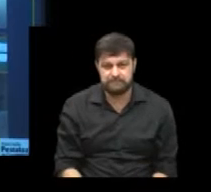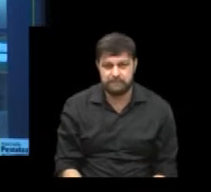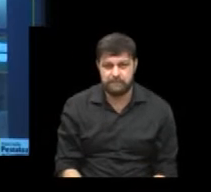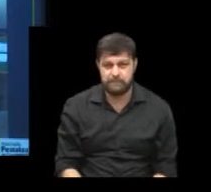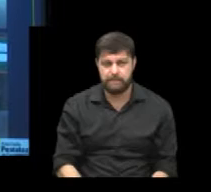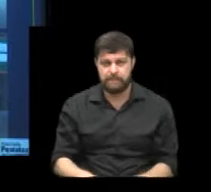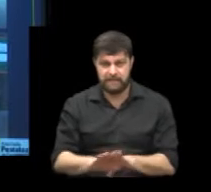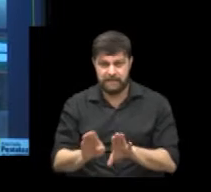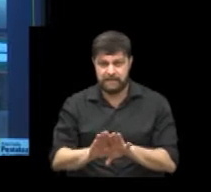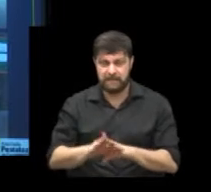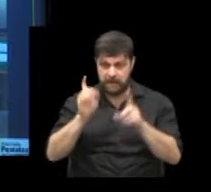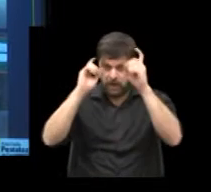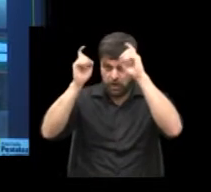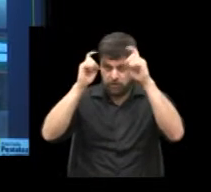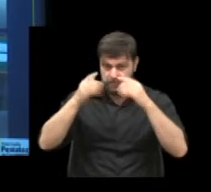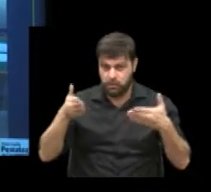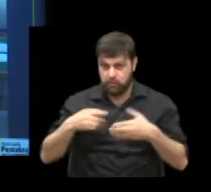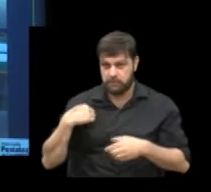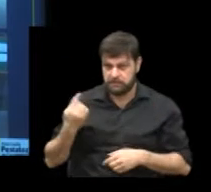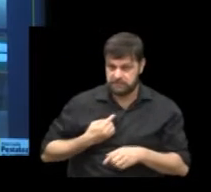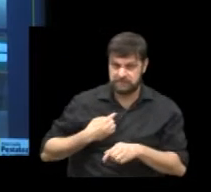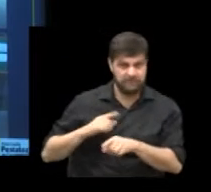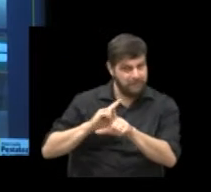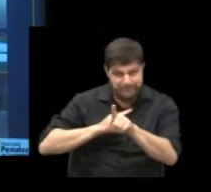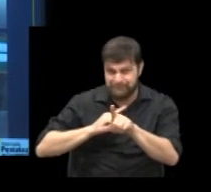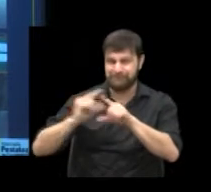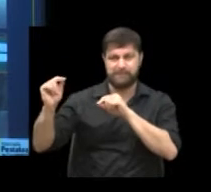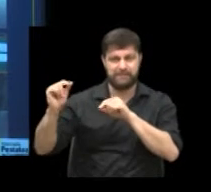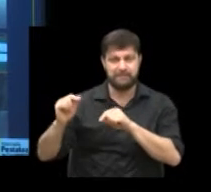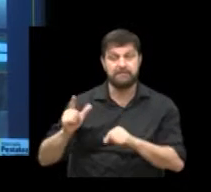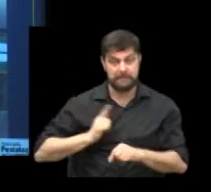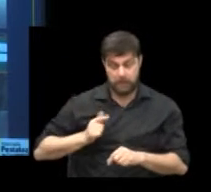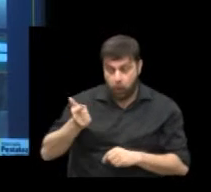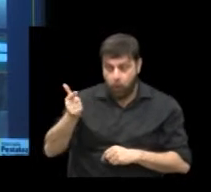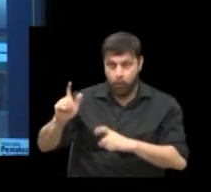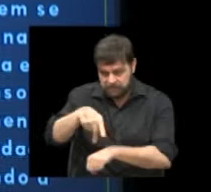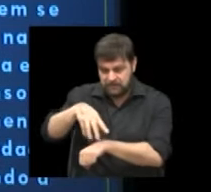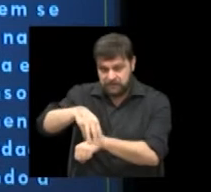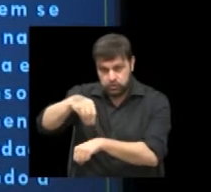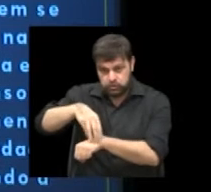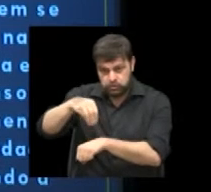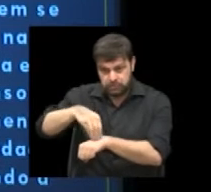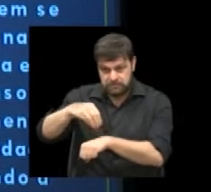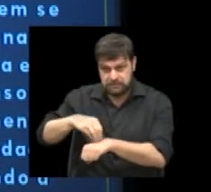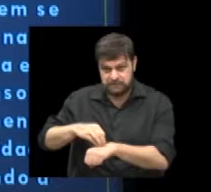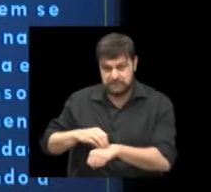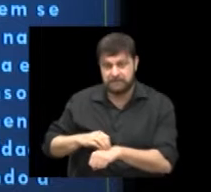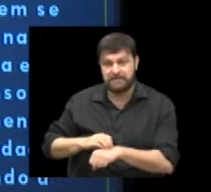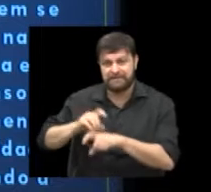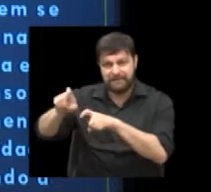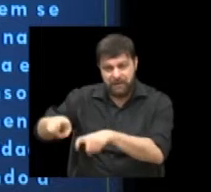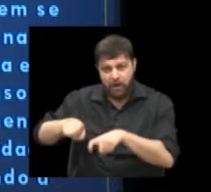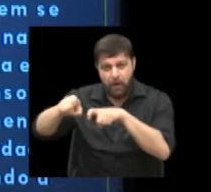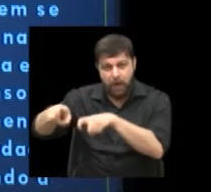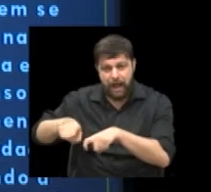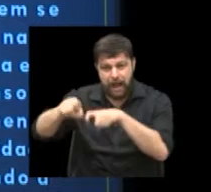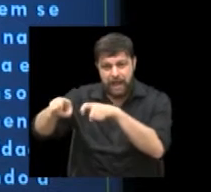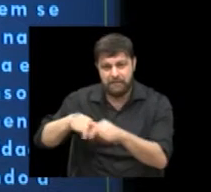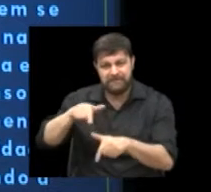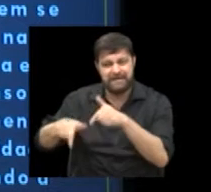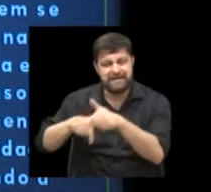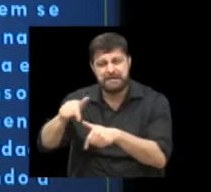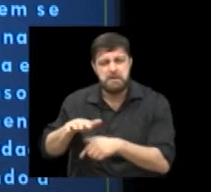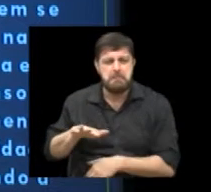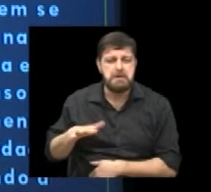associação pestalozzi que em 2018 completa 40 anos de existência foi fundada para atuar na área da educação